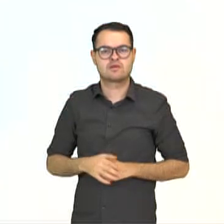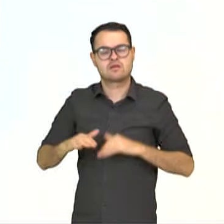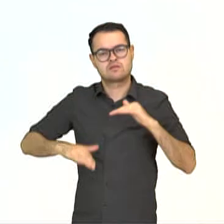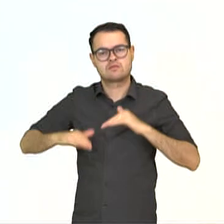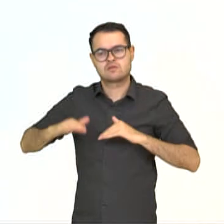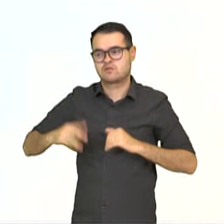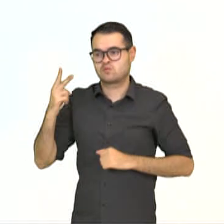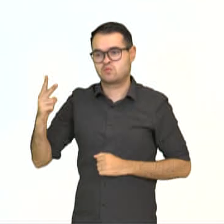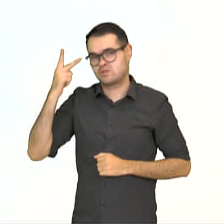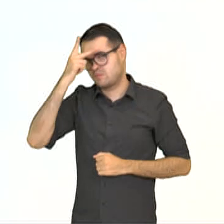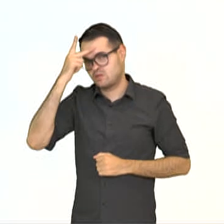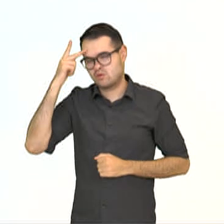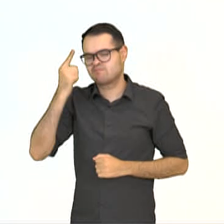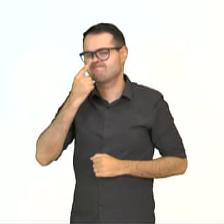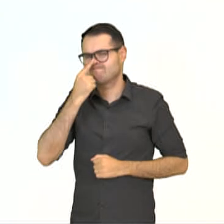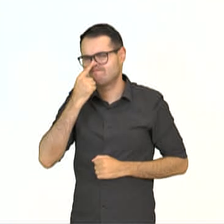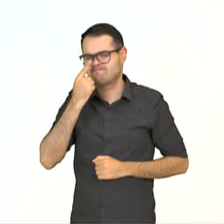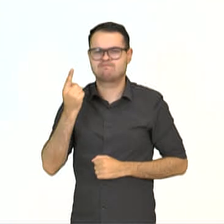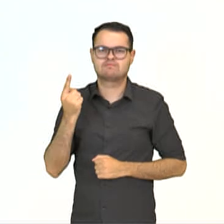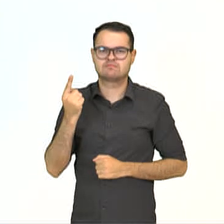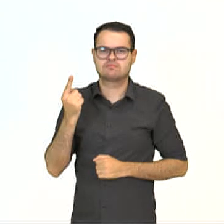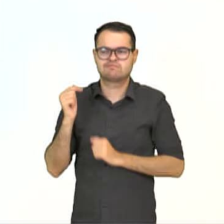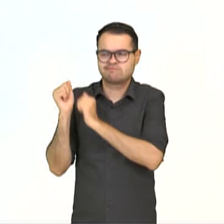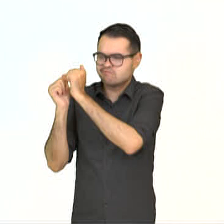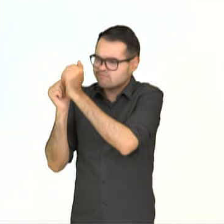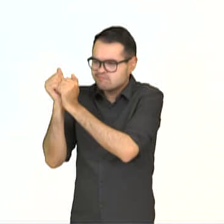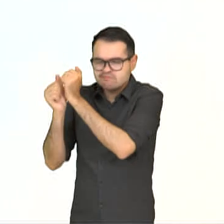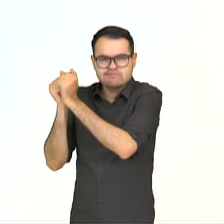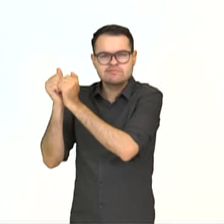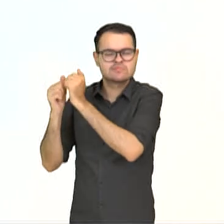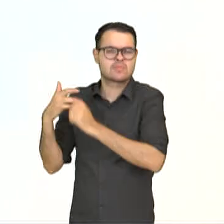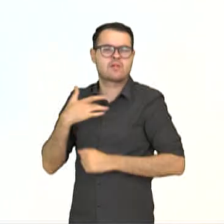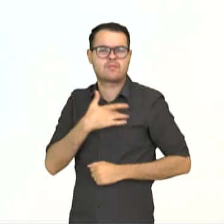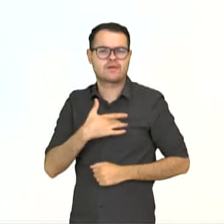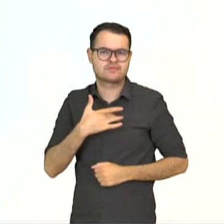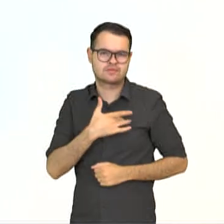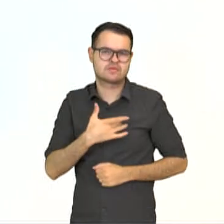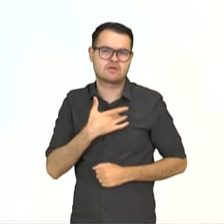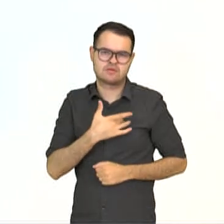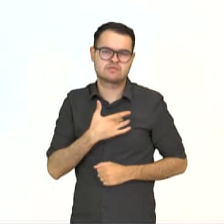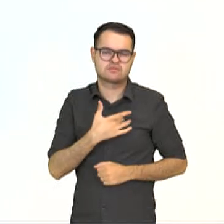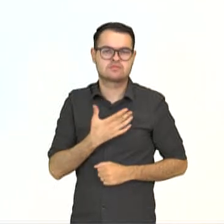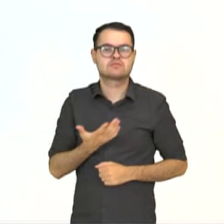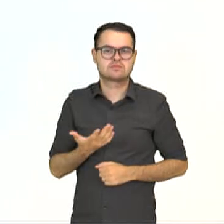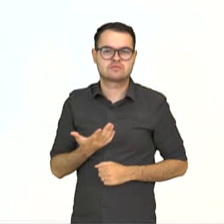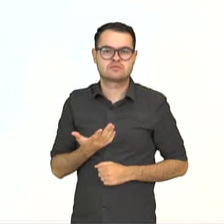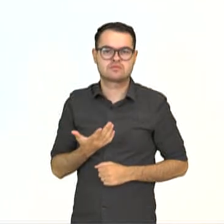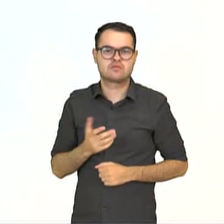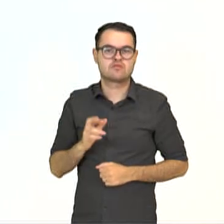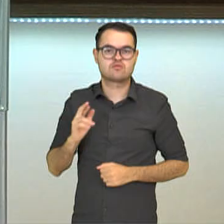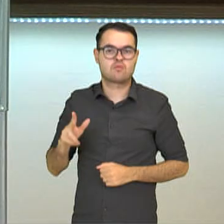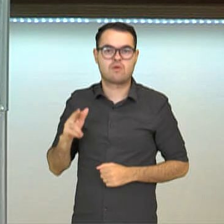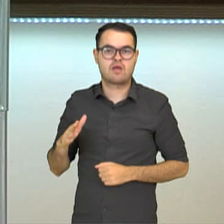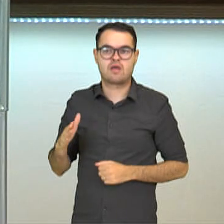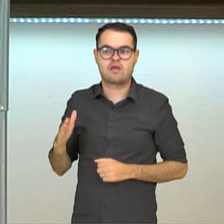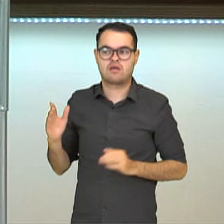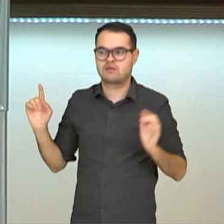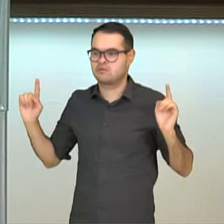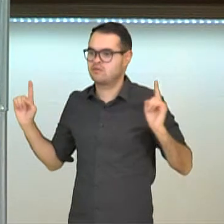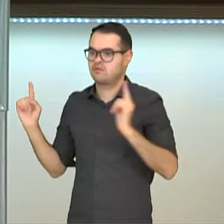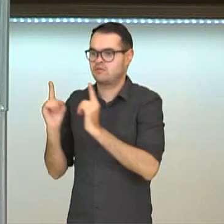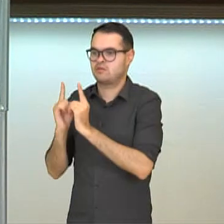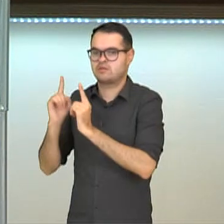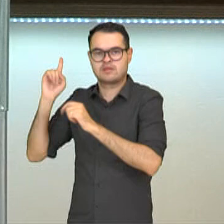pessoas que têm bastante intimidade, é um beijo apaixonado. Então, bem provável que eles não estão recentemente se conhecendo,